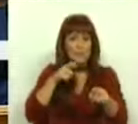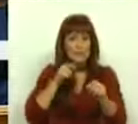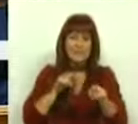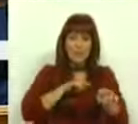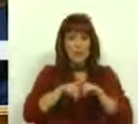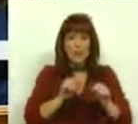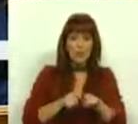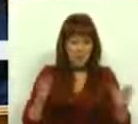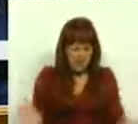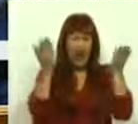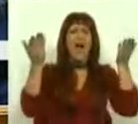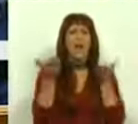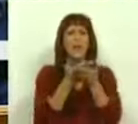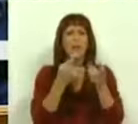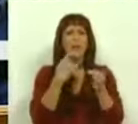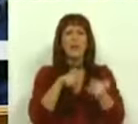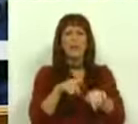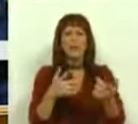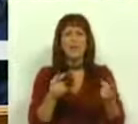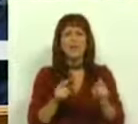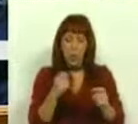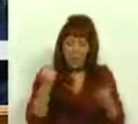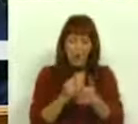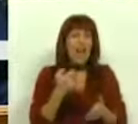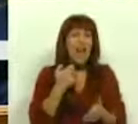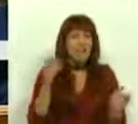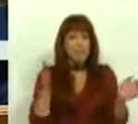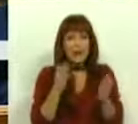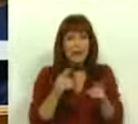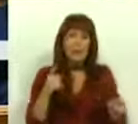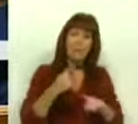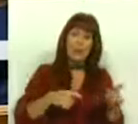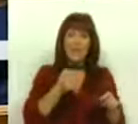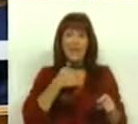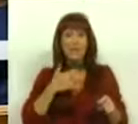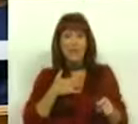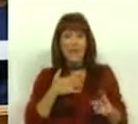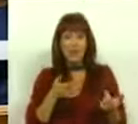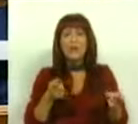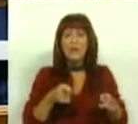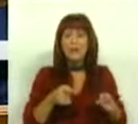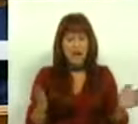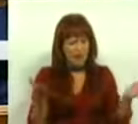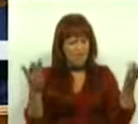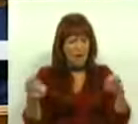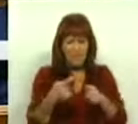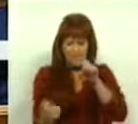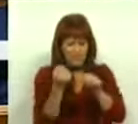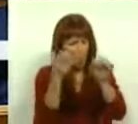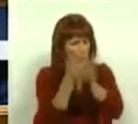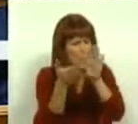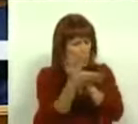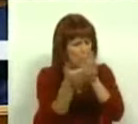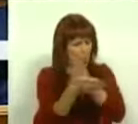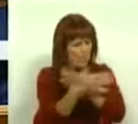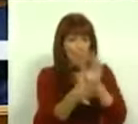para políticas de relançamento da economia, de apoio às micro, às pequenas e às médias empresas e estímulo à criação de